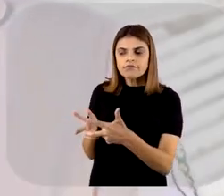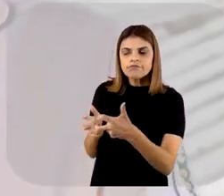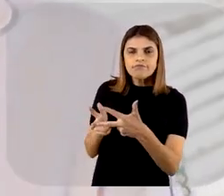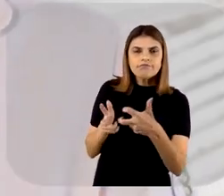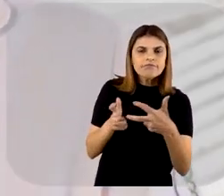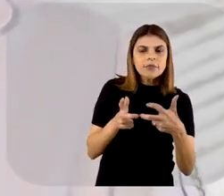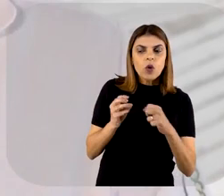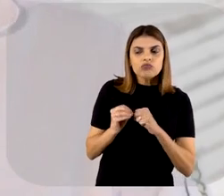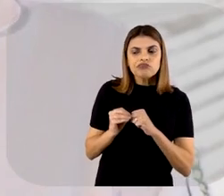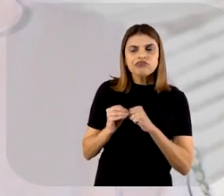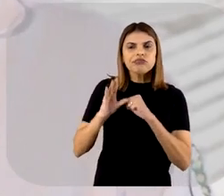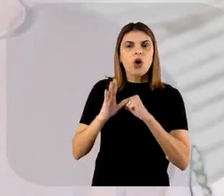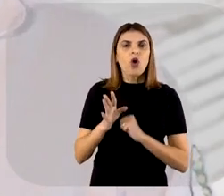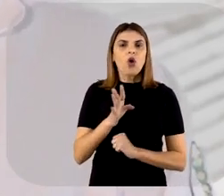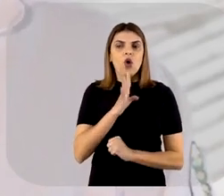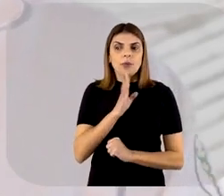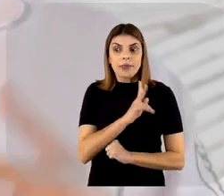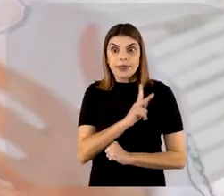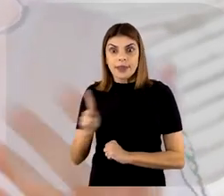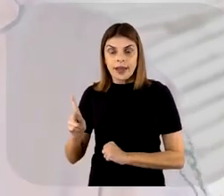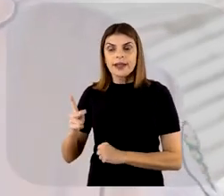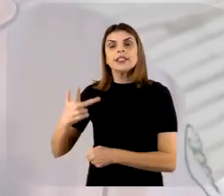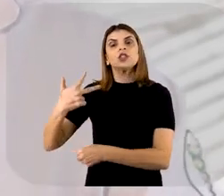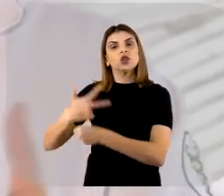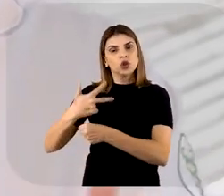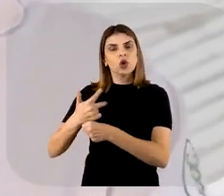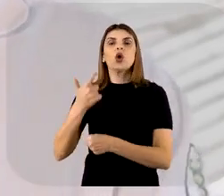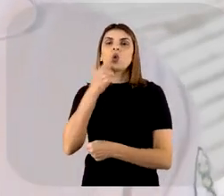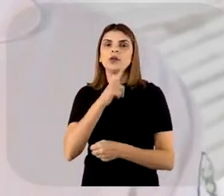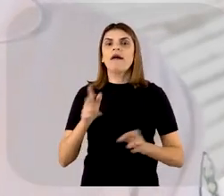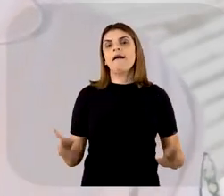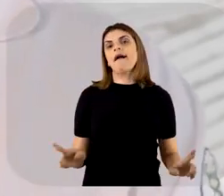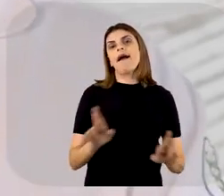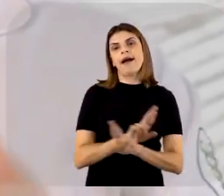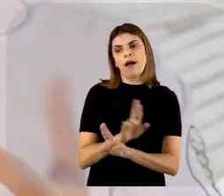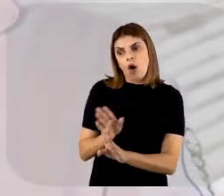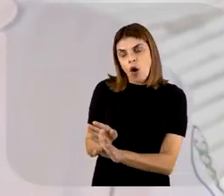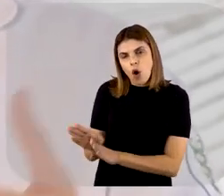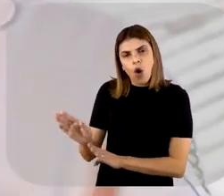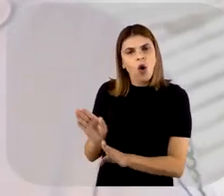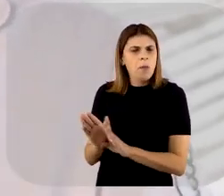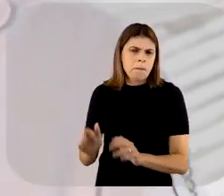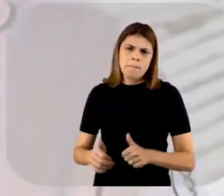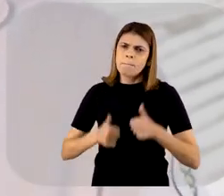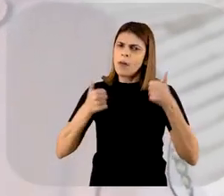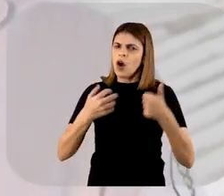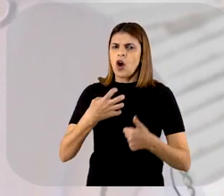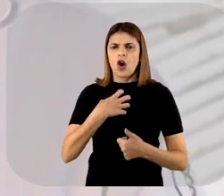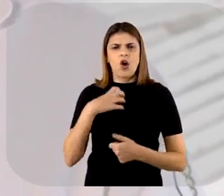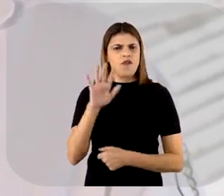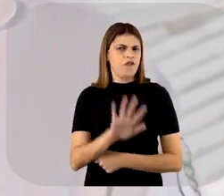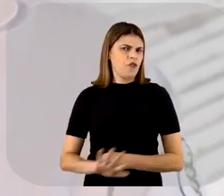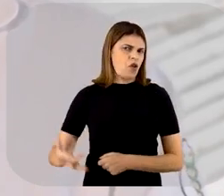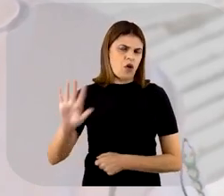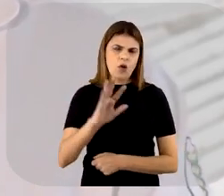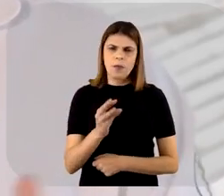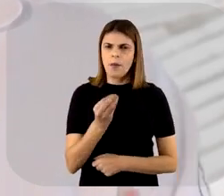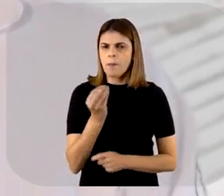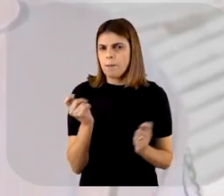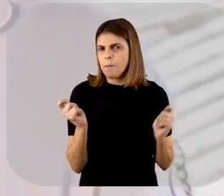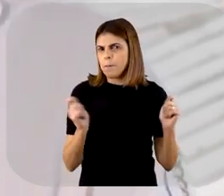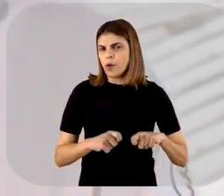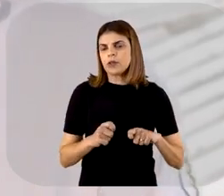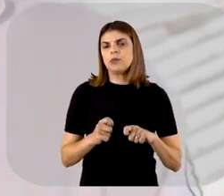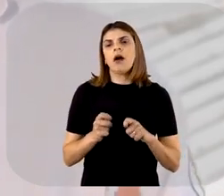esse idoso possui, né, é que você vai conseguir orientá-lo da melhor forma possível